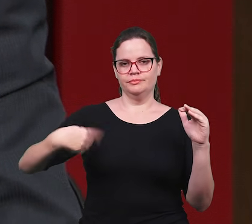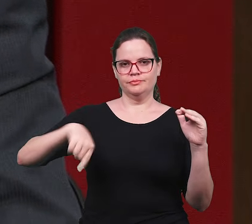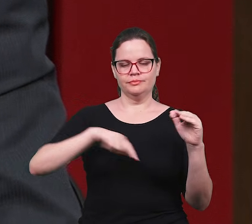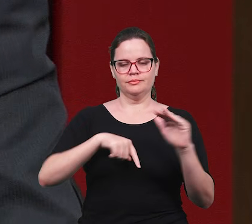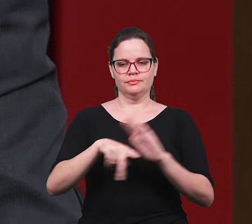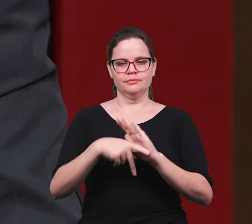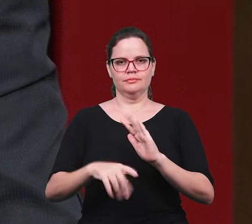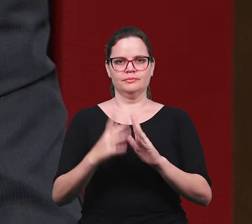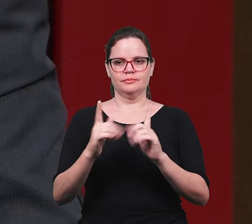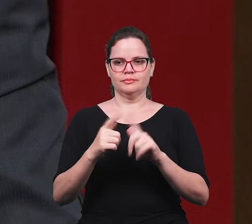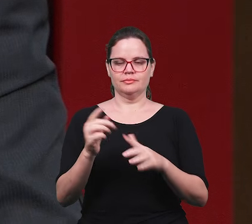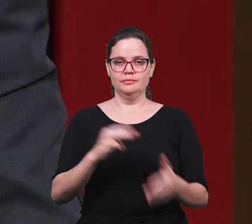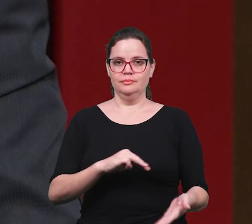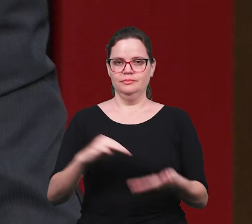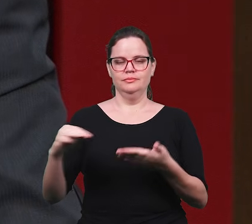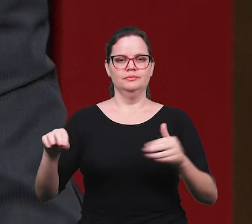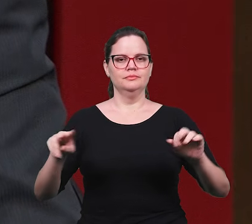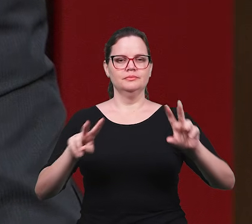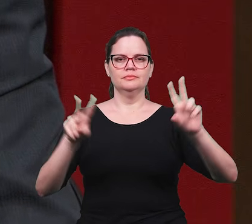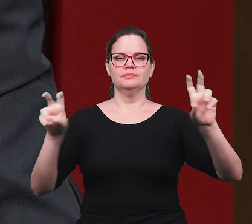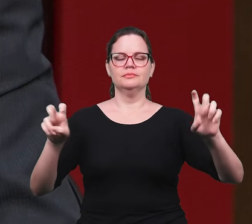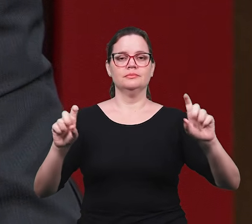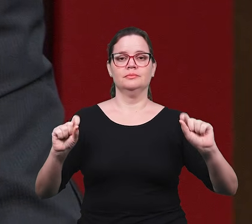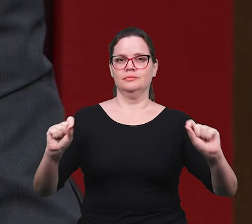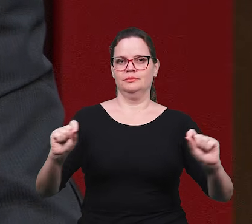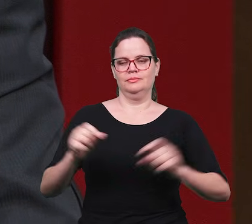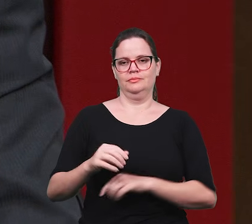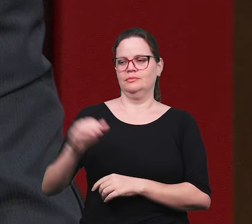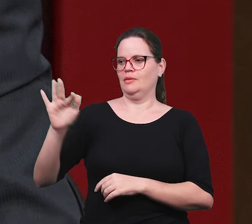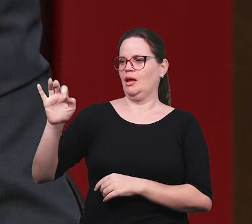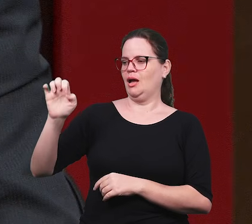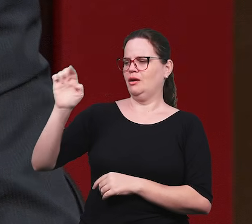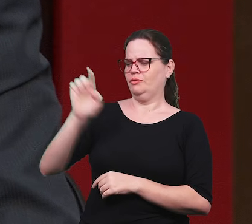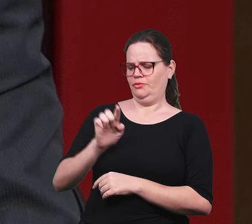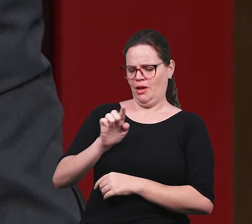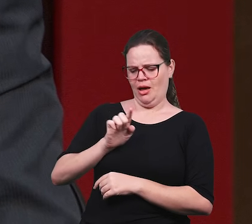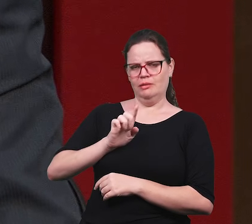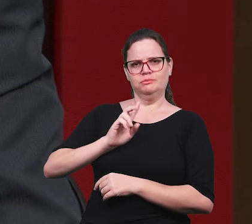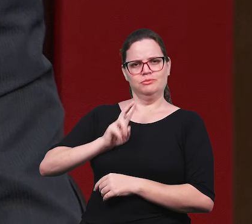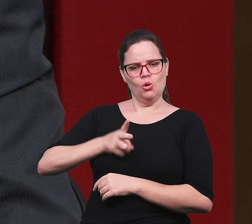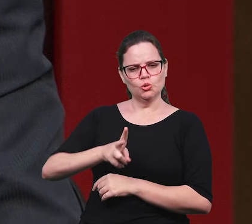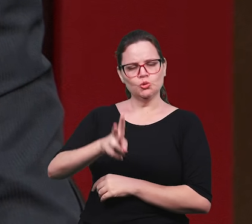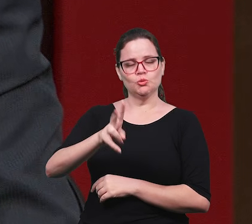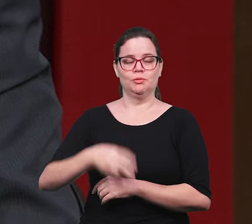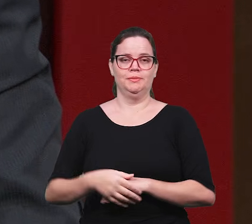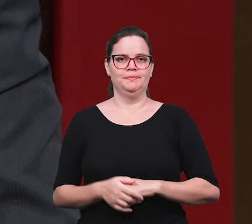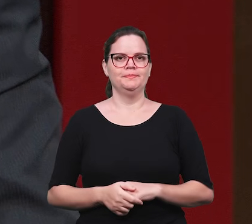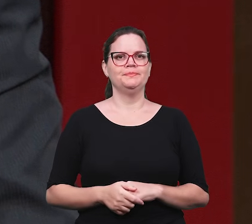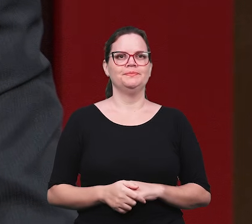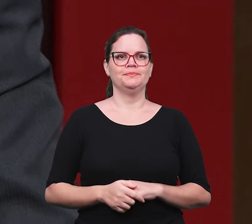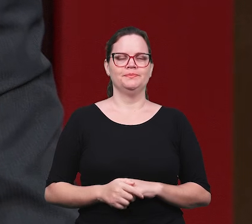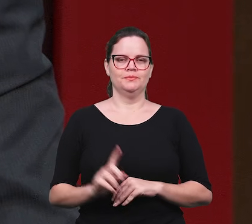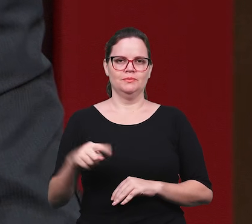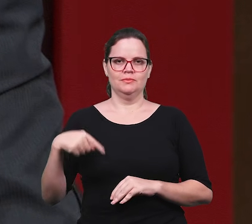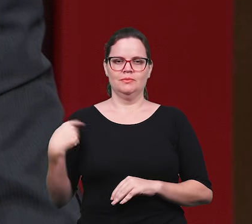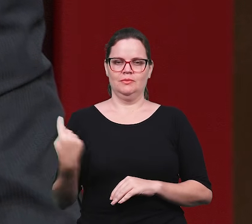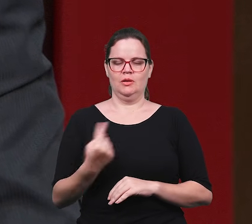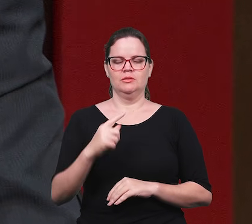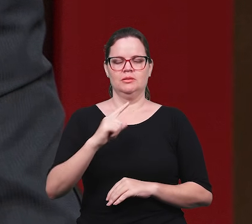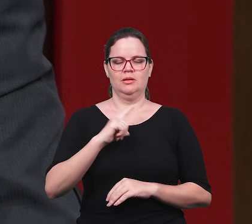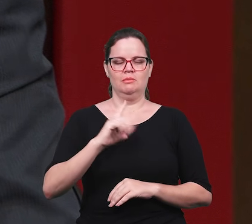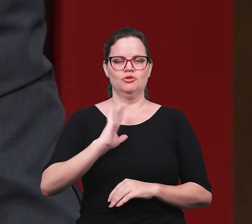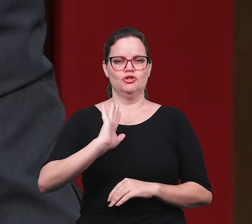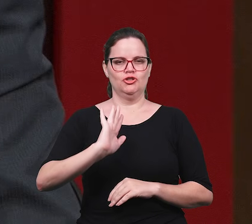Maranata, com um tema sobre a fé que permanece. Na realidade, temos exibido alguns